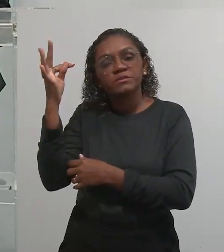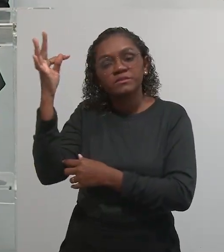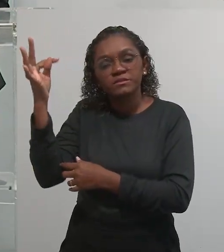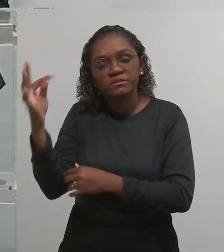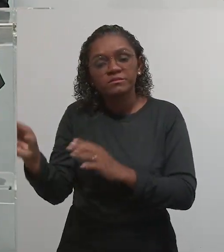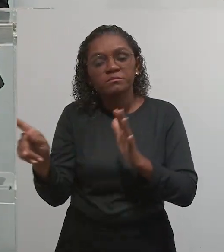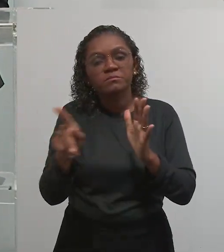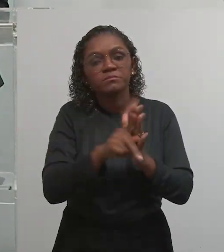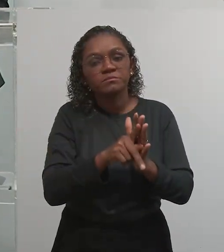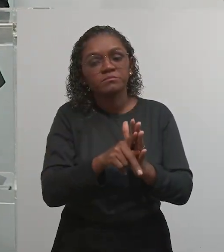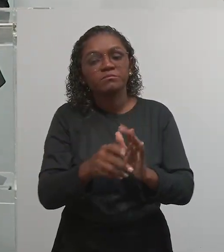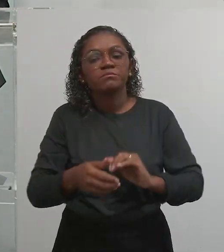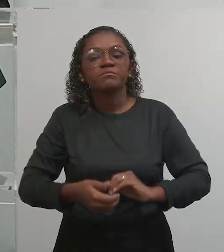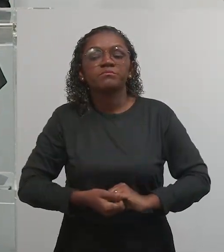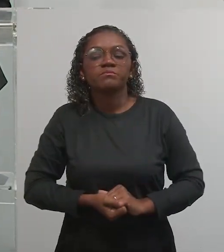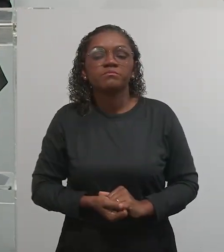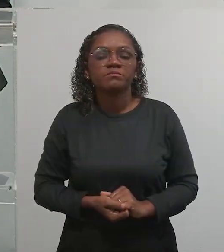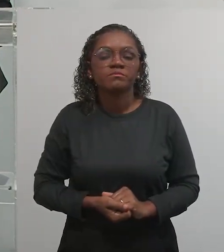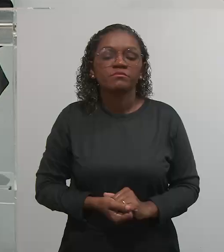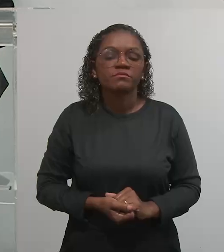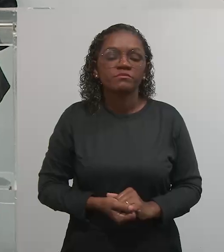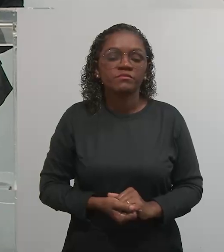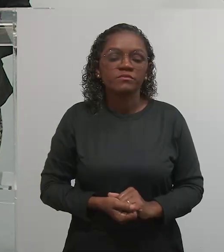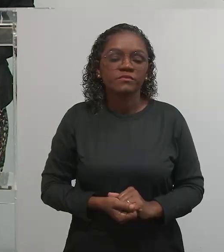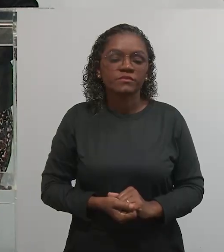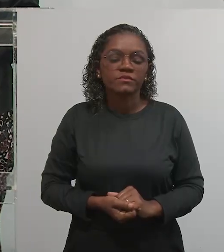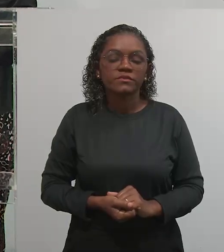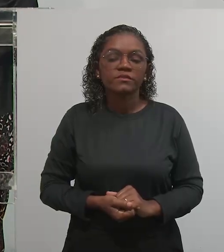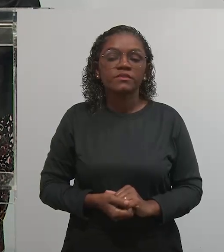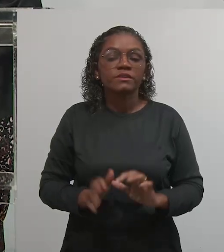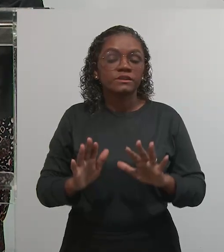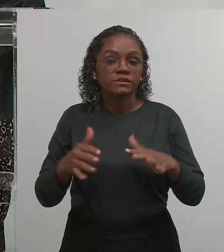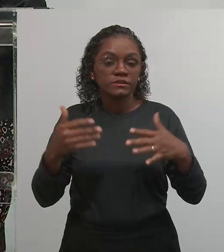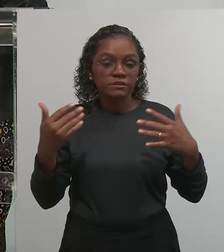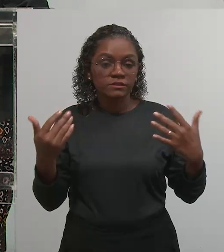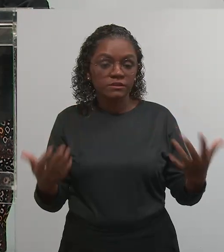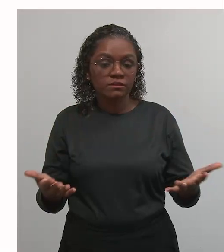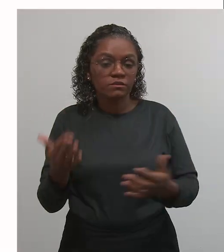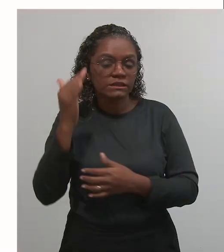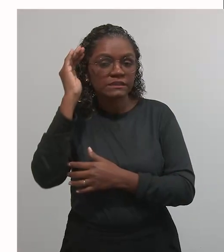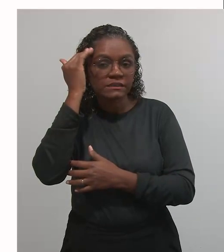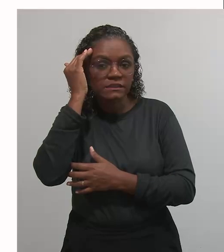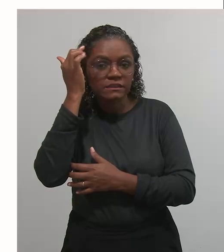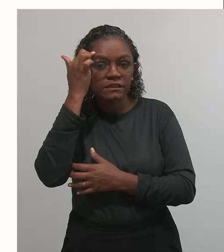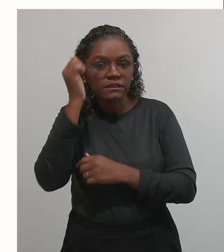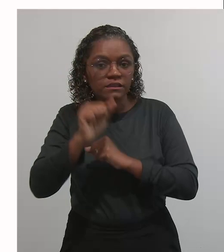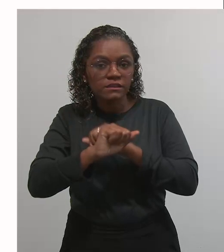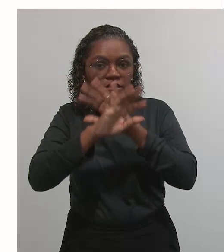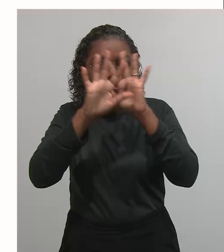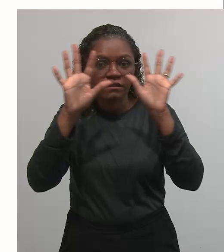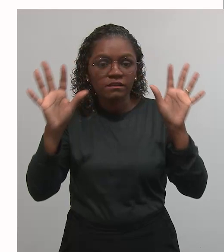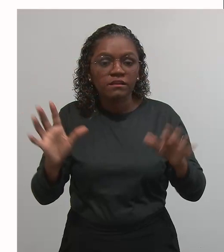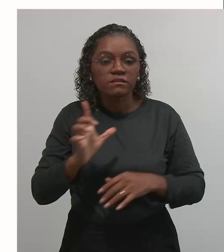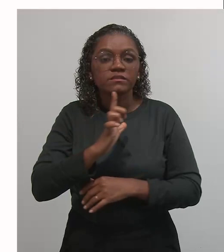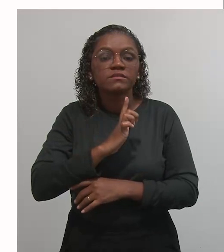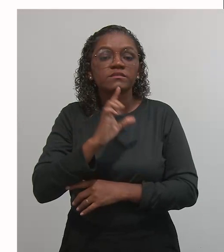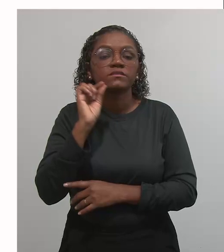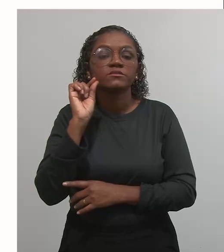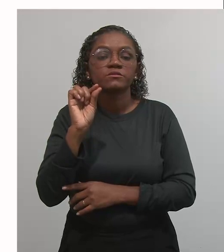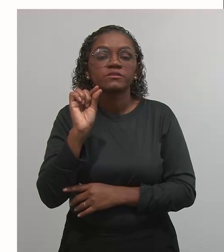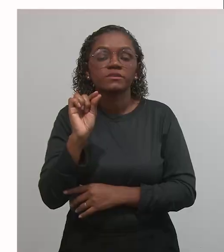materialista da herança aristotélica, tá bom? Muito bem, então entendendo isso, nós temos